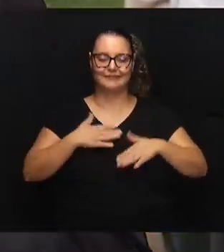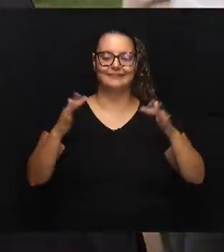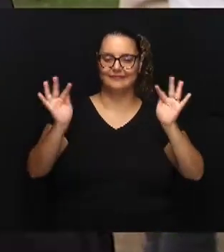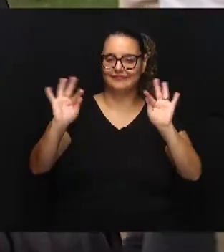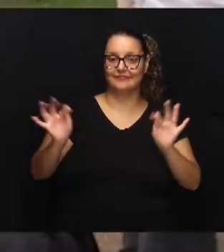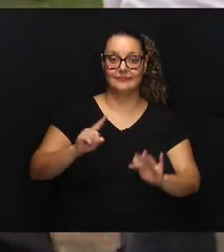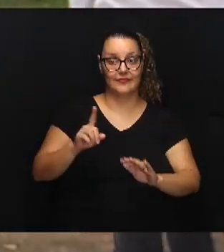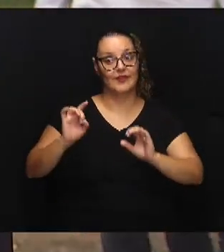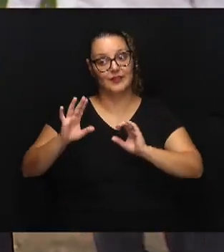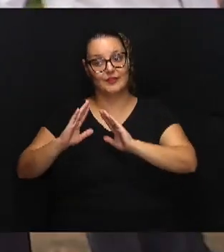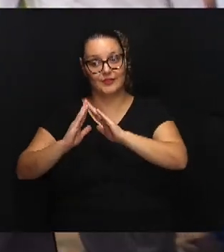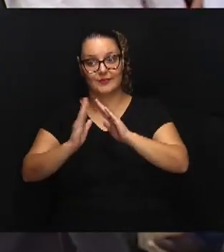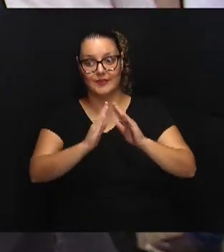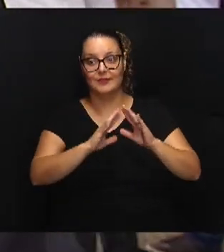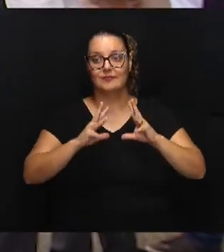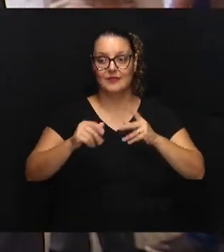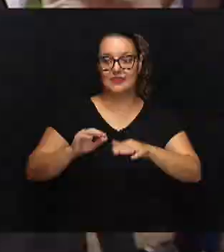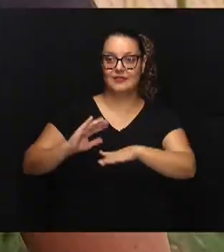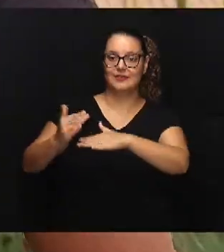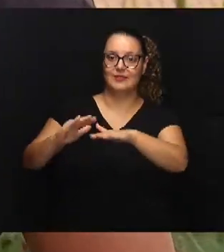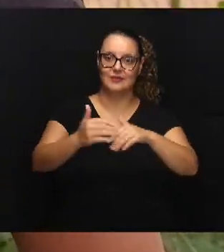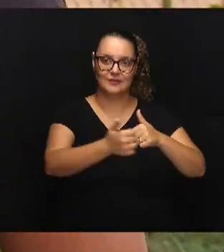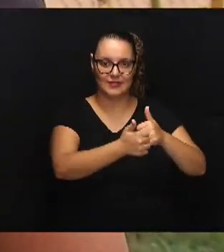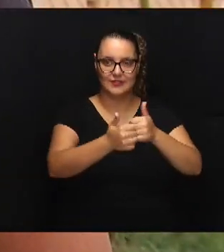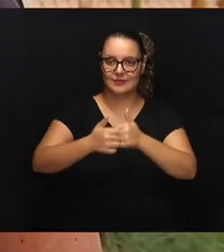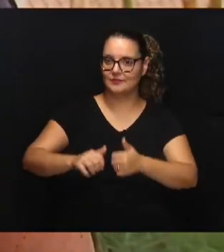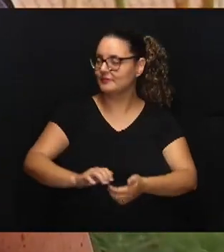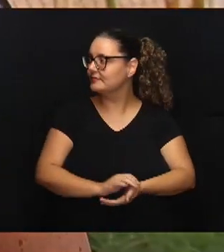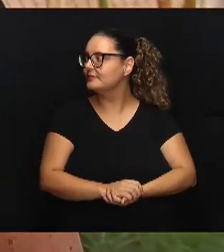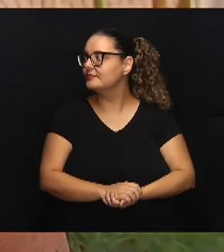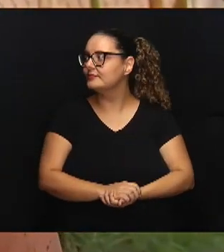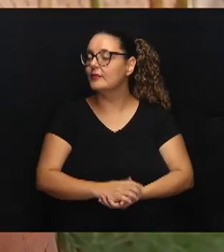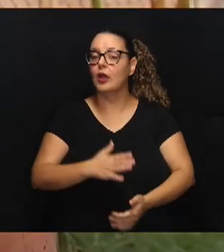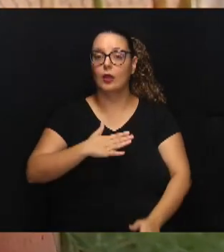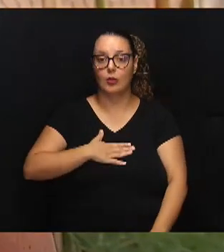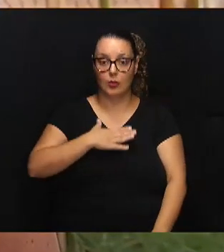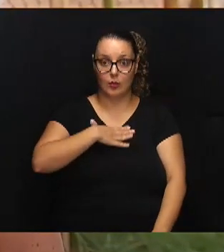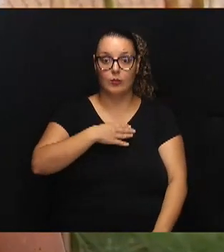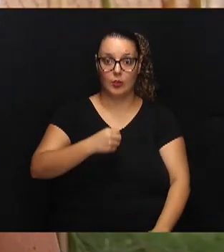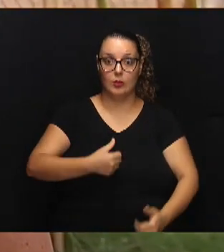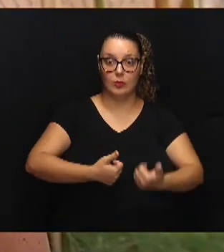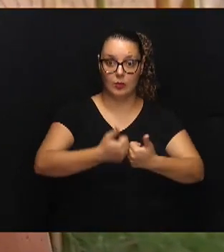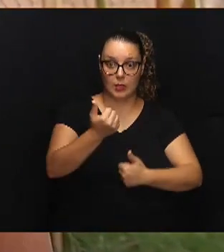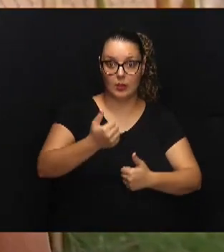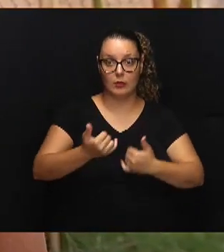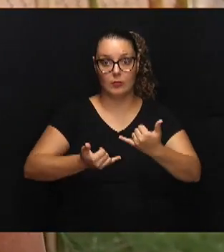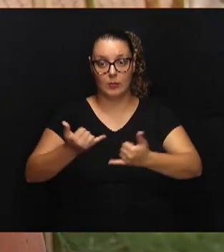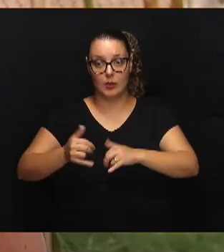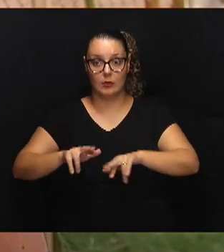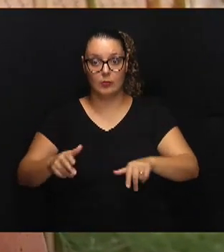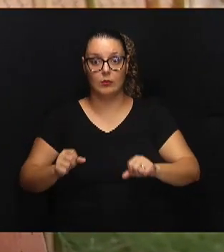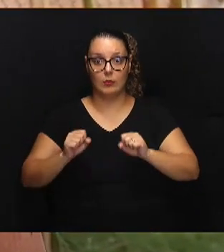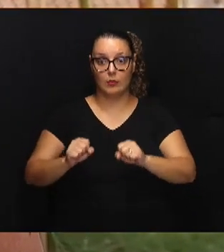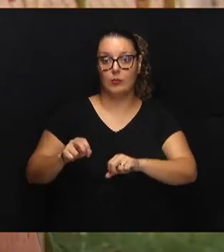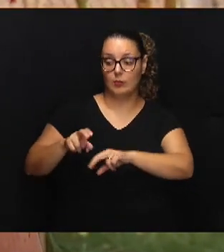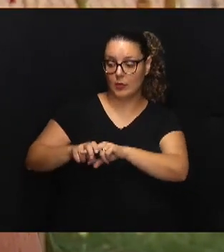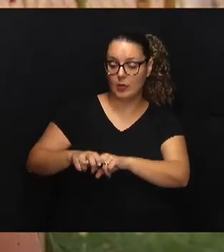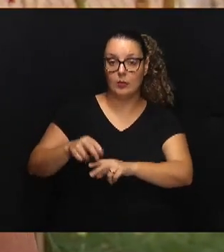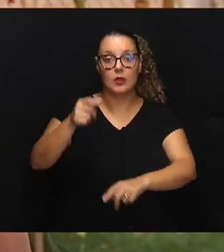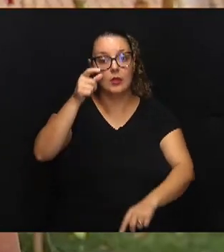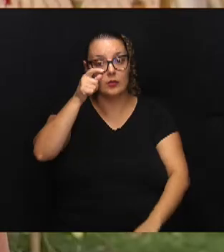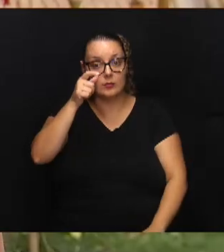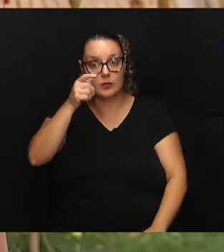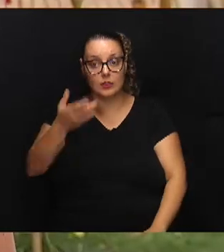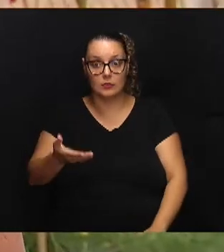só os moradores, mas todos os bairros vizinhos aqui. Enquanto meu filho joga bola, brinca, eu posso pegar e ficar sentado observando